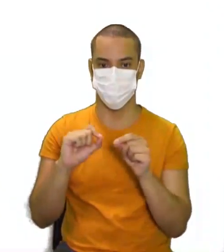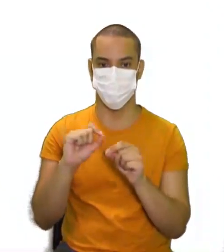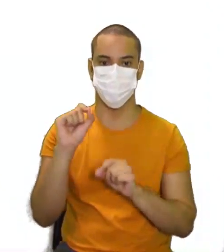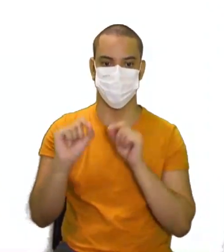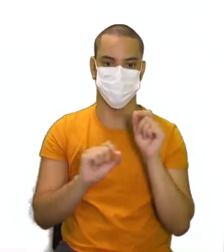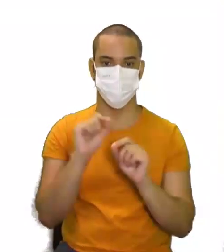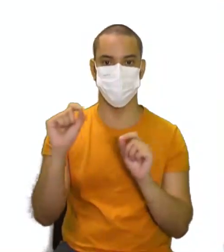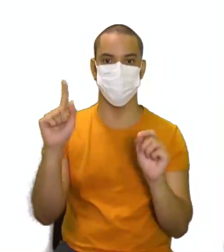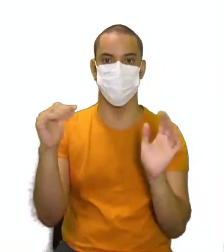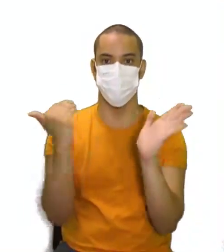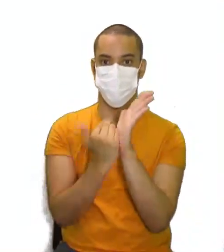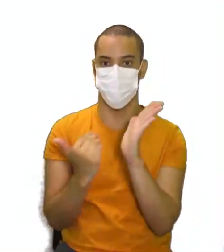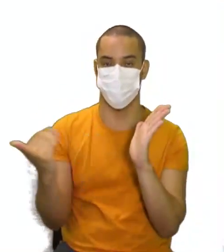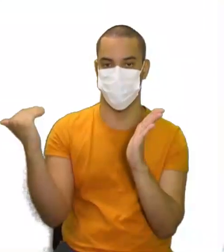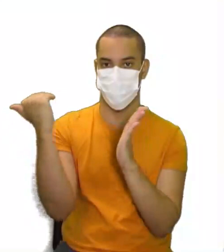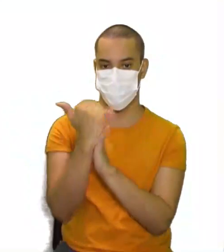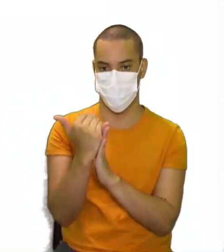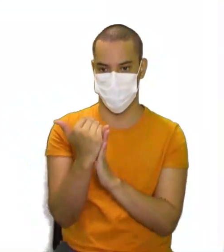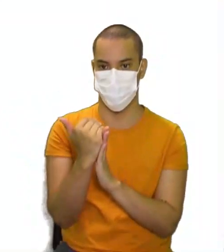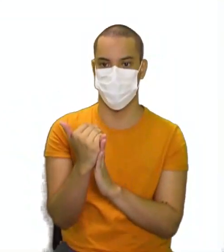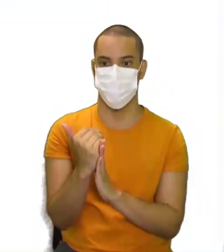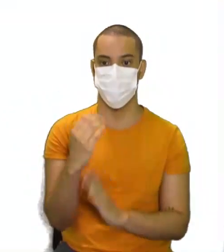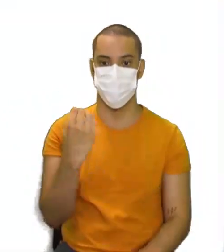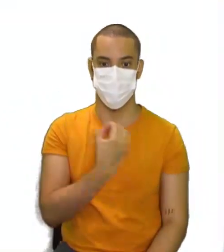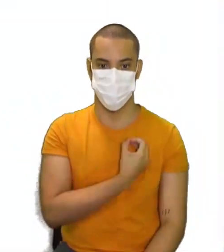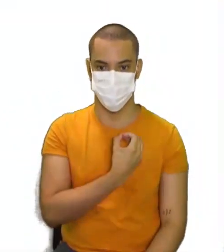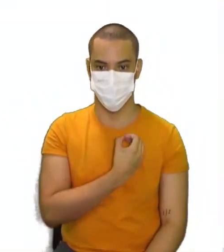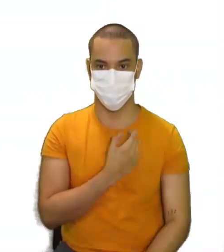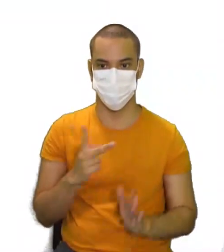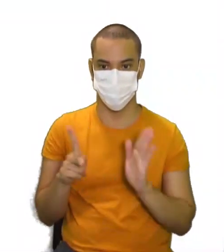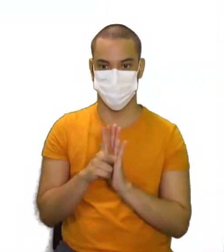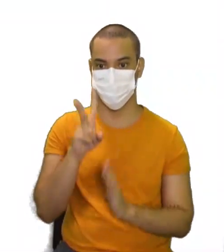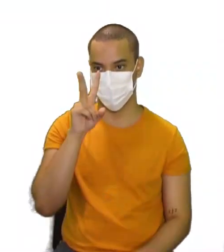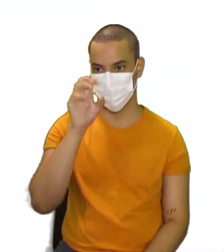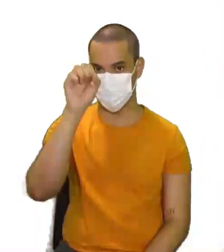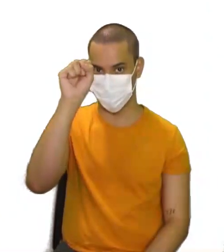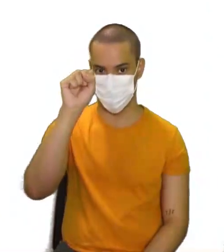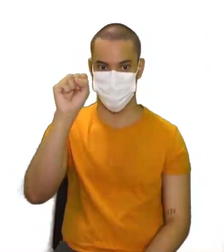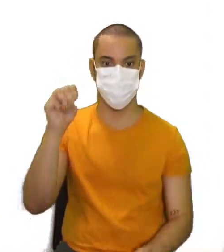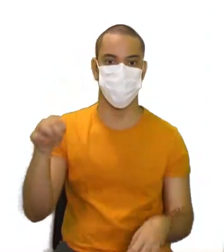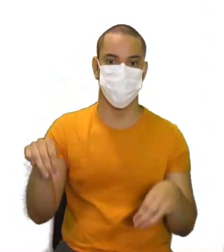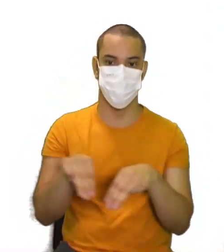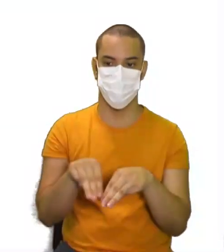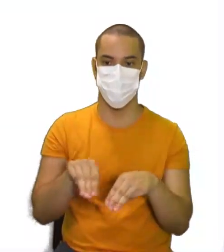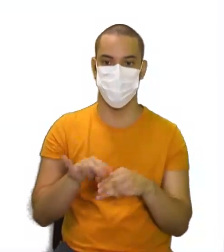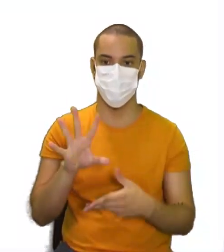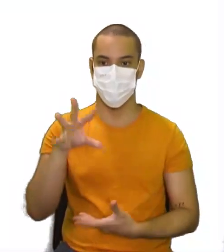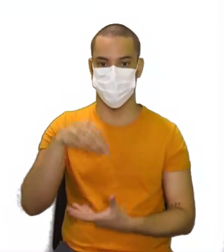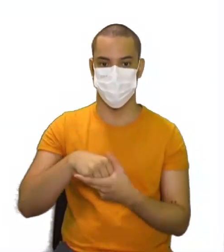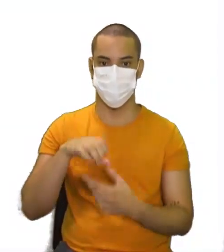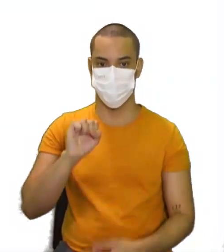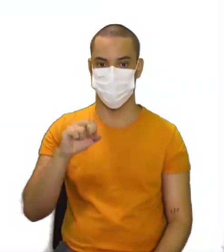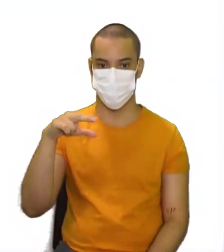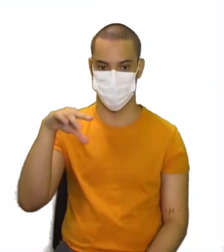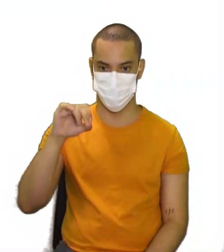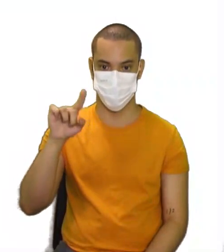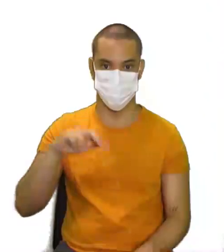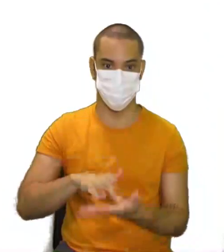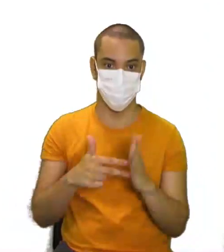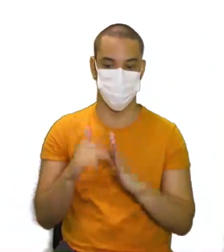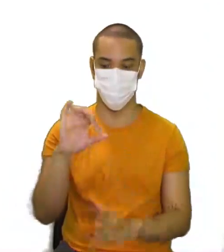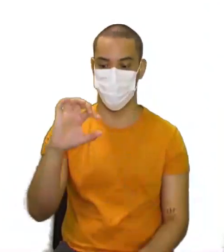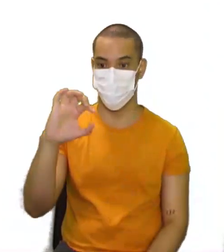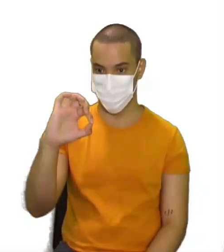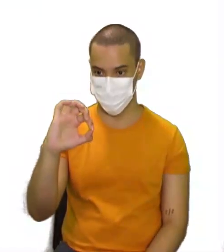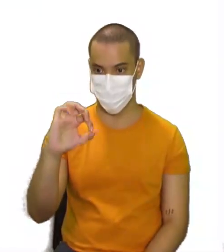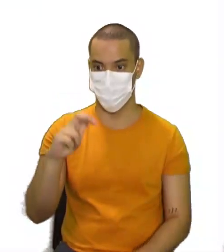é o maior valor que a força magnética vai ter, quando o seno é 90. Então, o